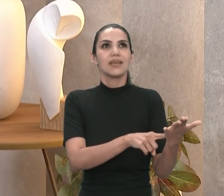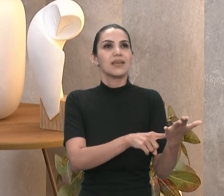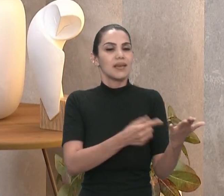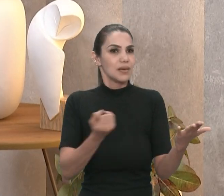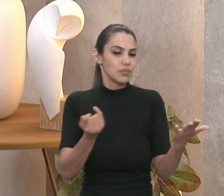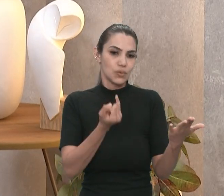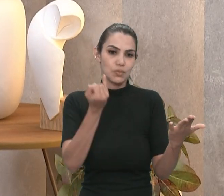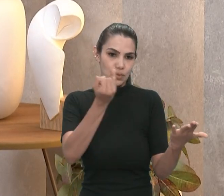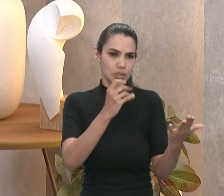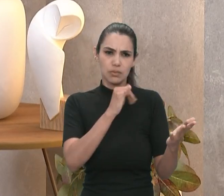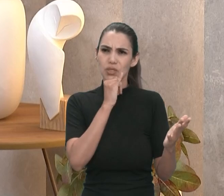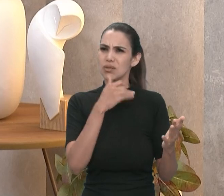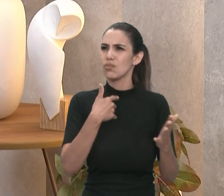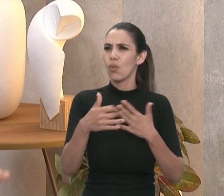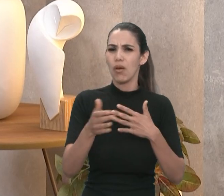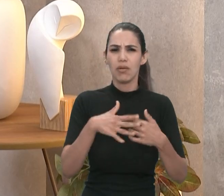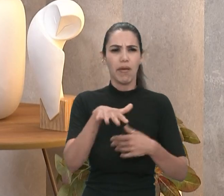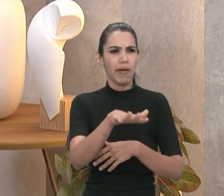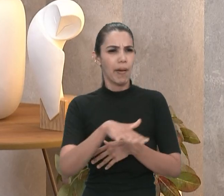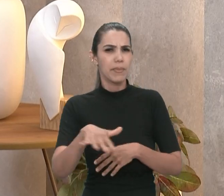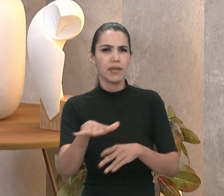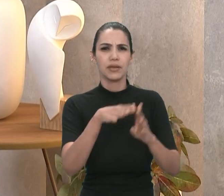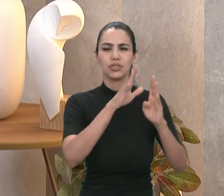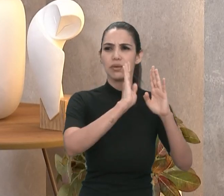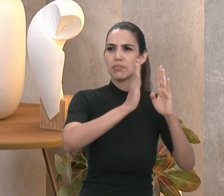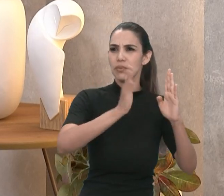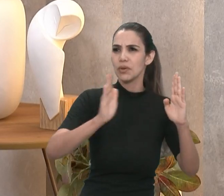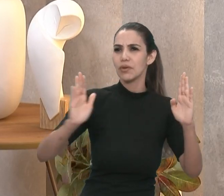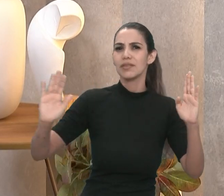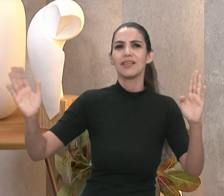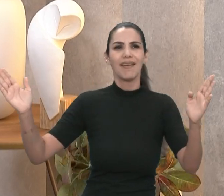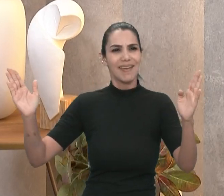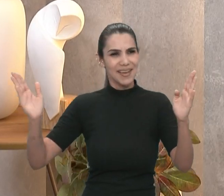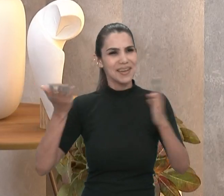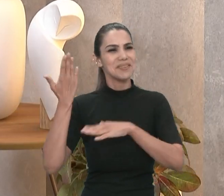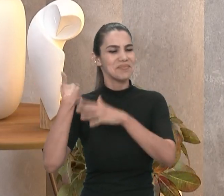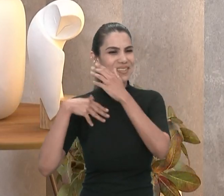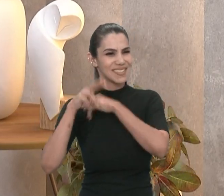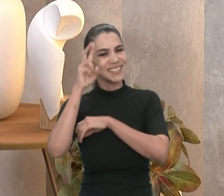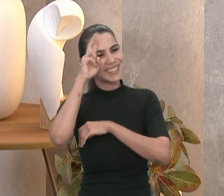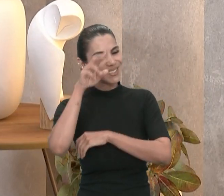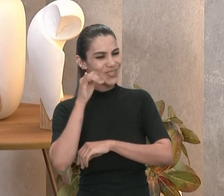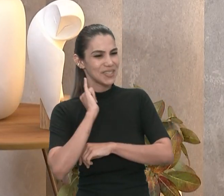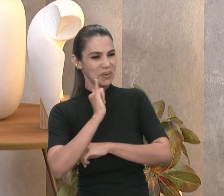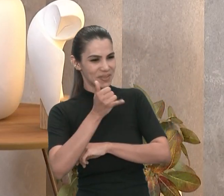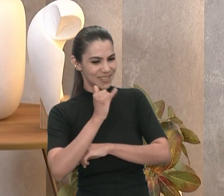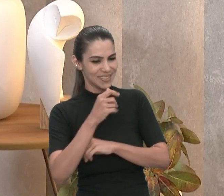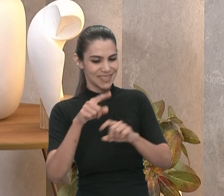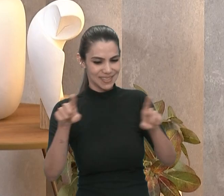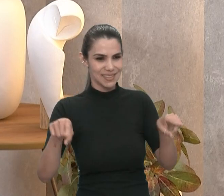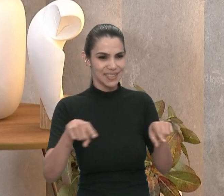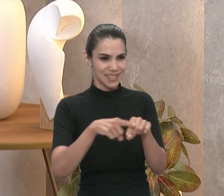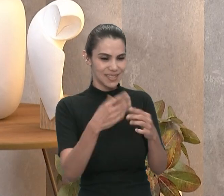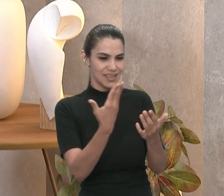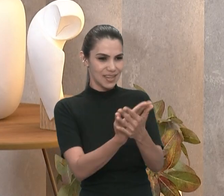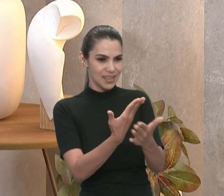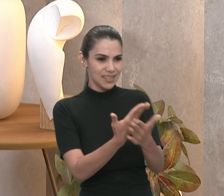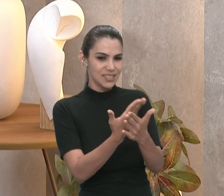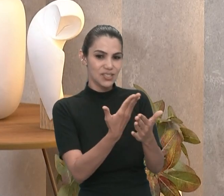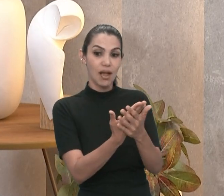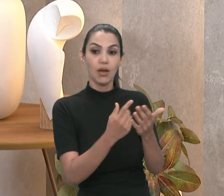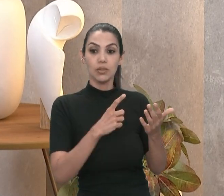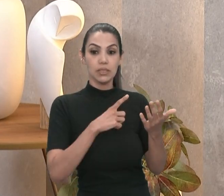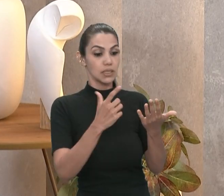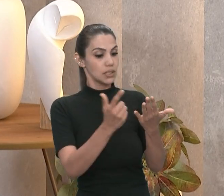biblioteca, as eventuais contações de histórias que aconteciam em sala de aula, os poucos livros que a gente podia